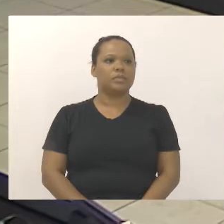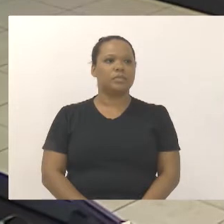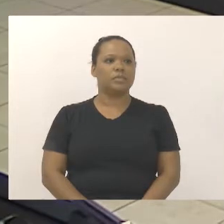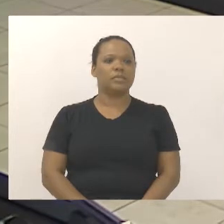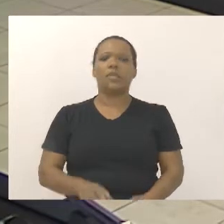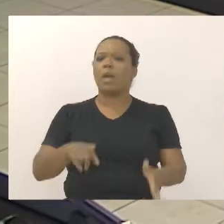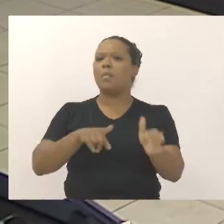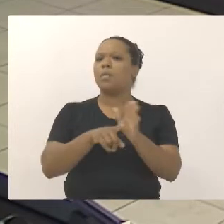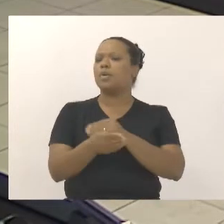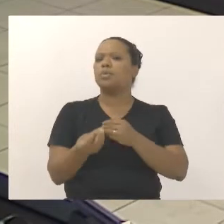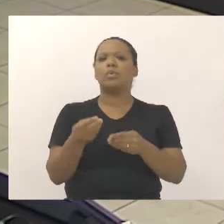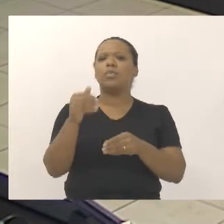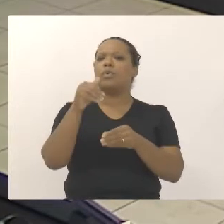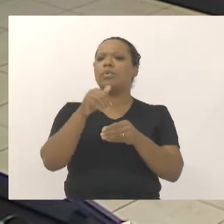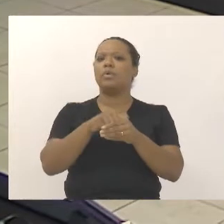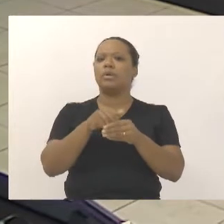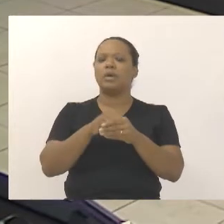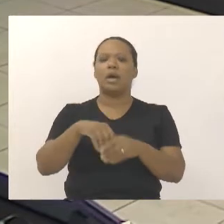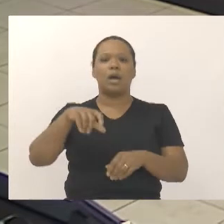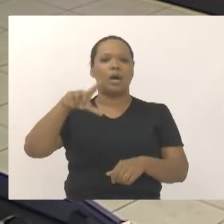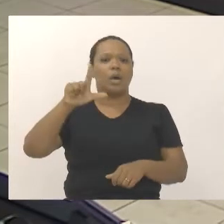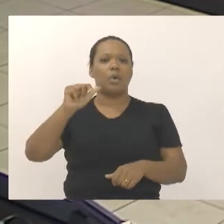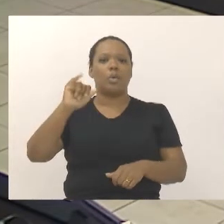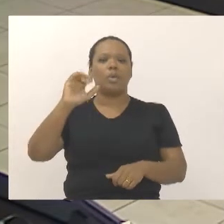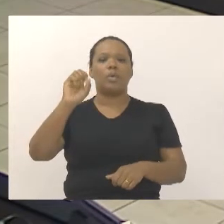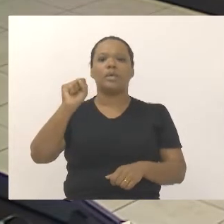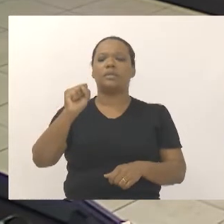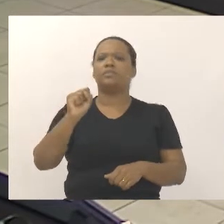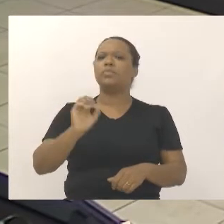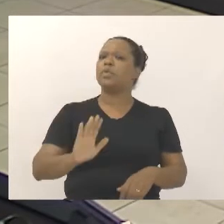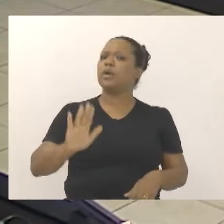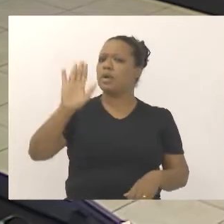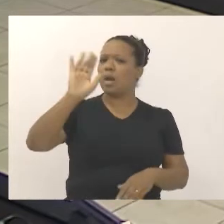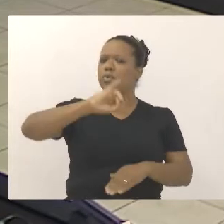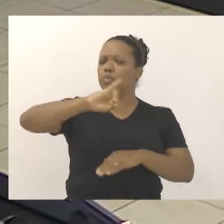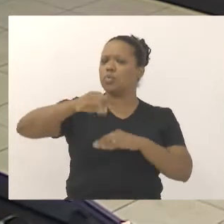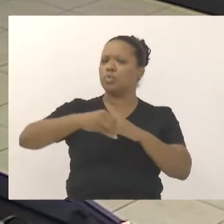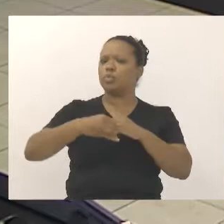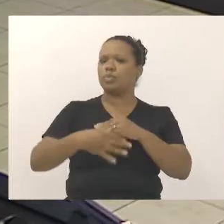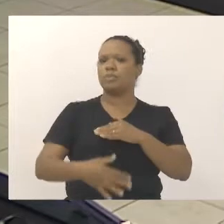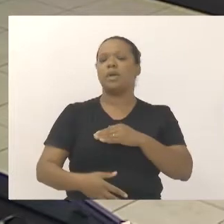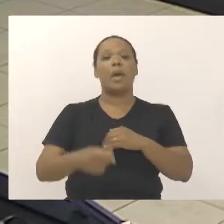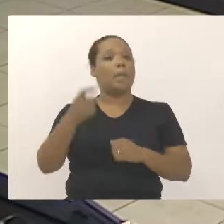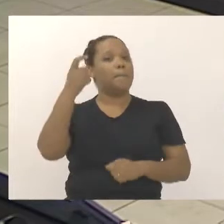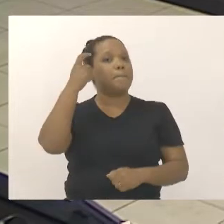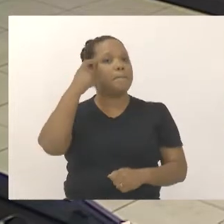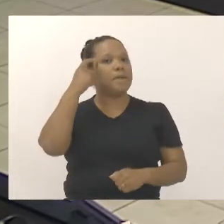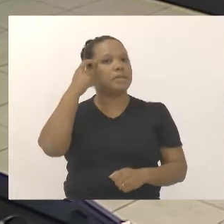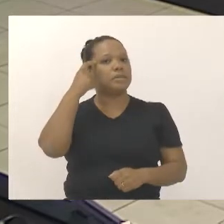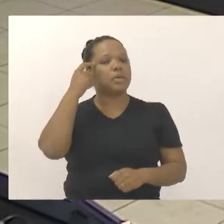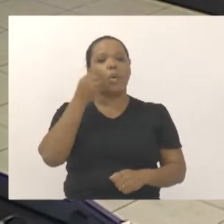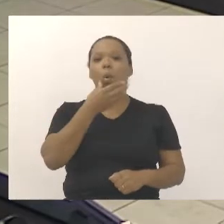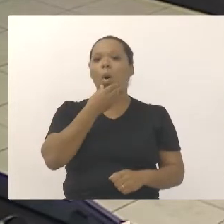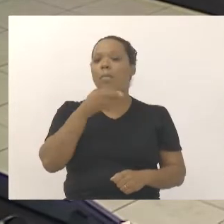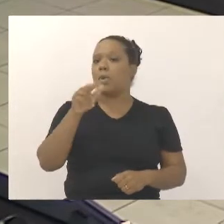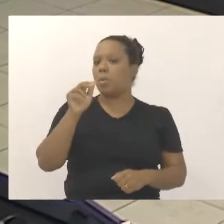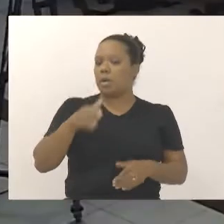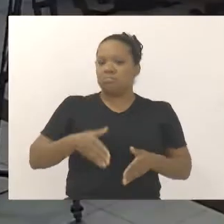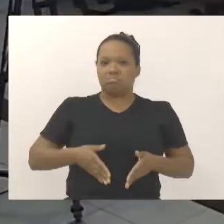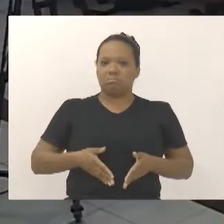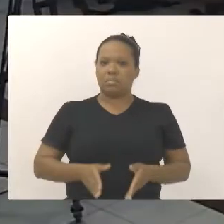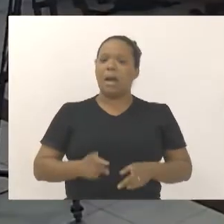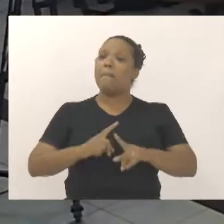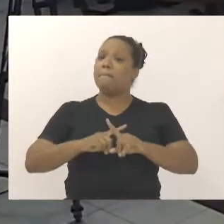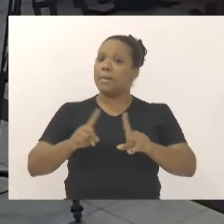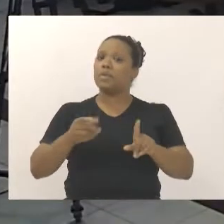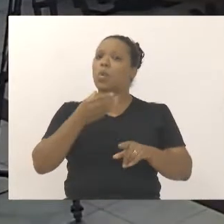Como vota o vereador Luiz Flávio? Senhor presidente, só justificando o voto, eu penso que o homem nunca deu à luz, mas